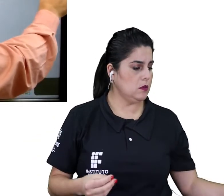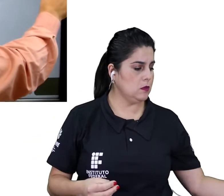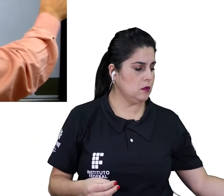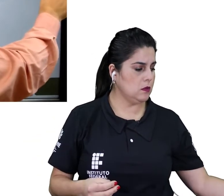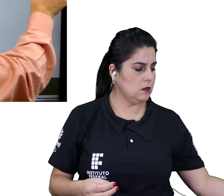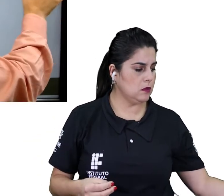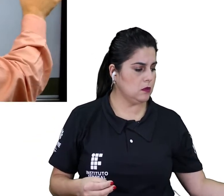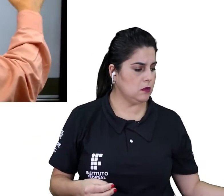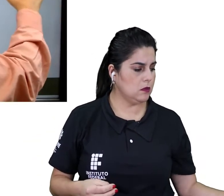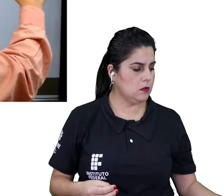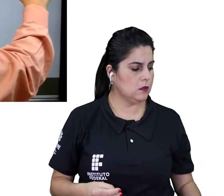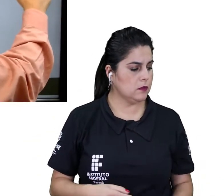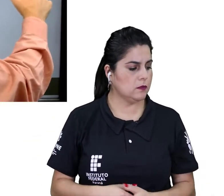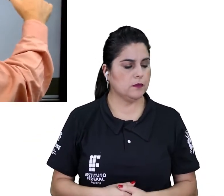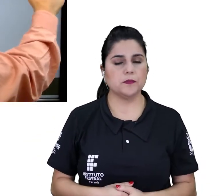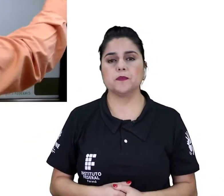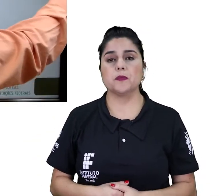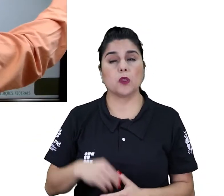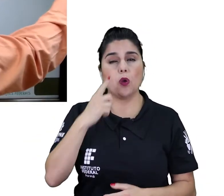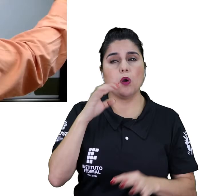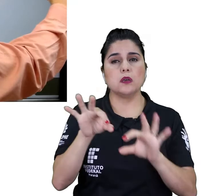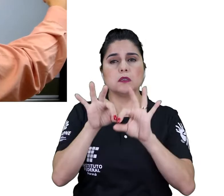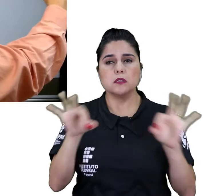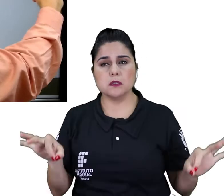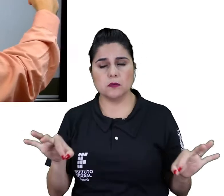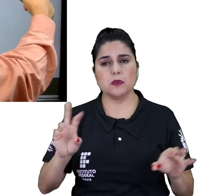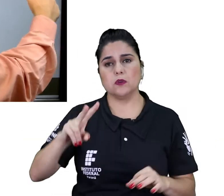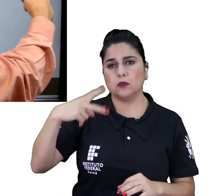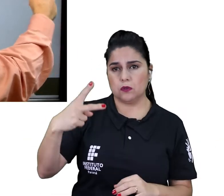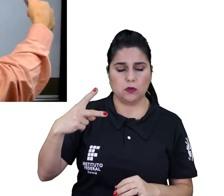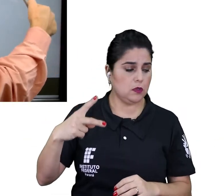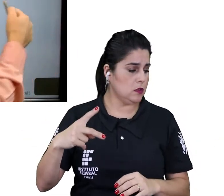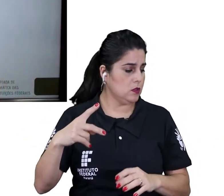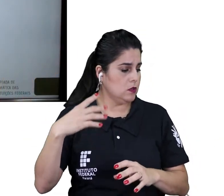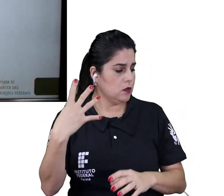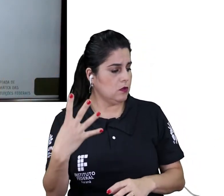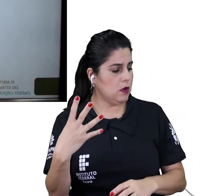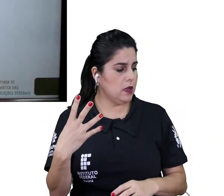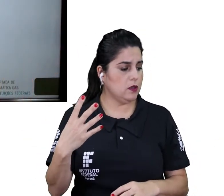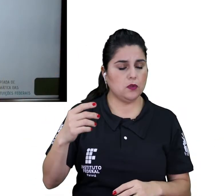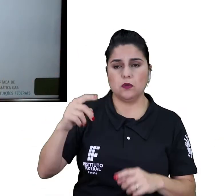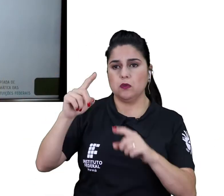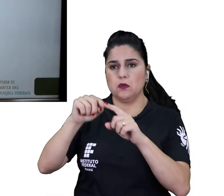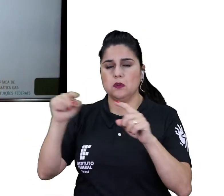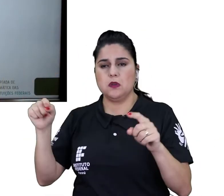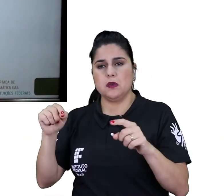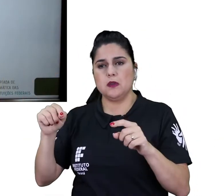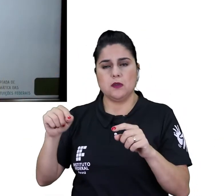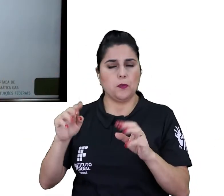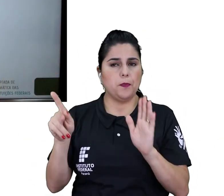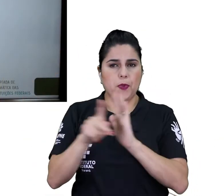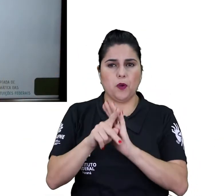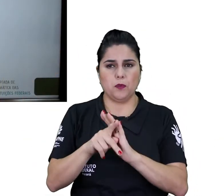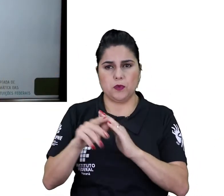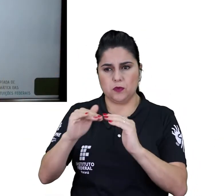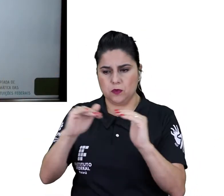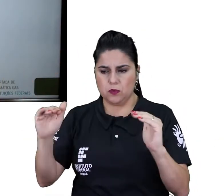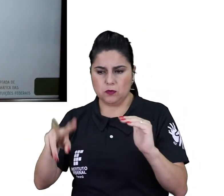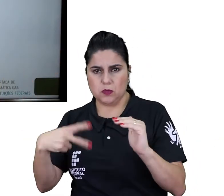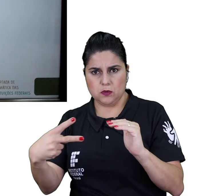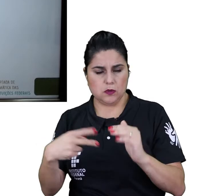Multiplicando aqui por 2, de L raiz de 3 sobre 4. Simplifico 2 com 4, vai dar 2. Fica L raiz de 3 sobre 2.